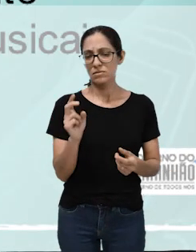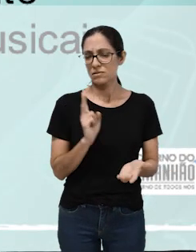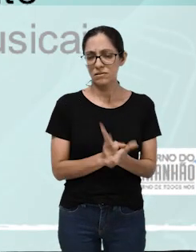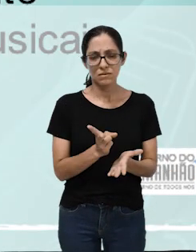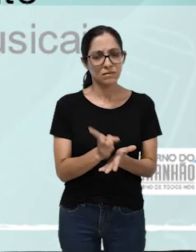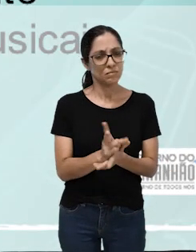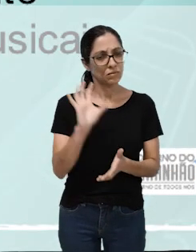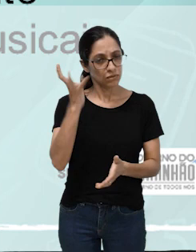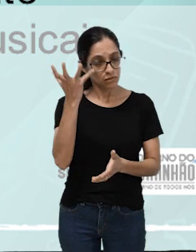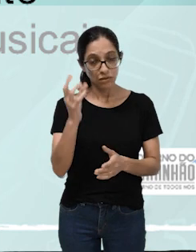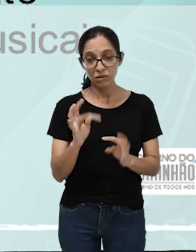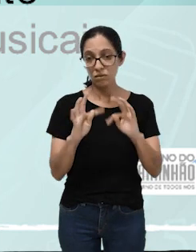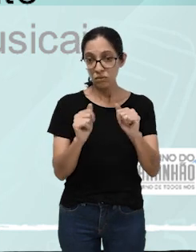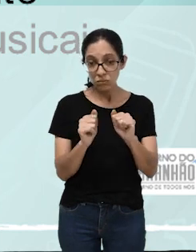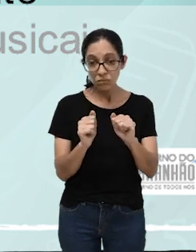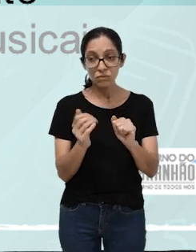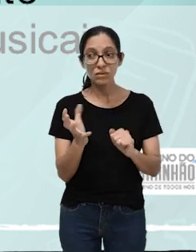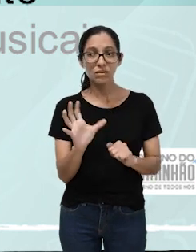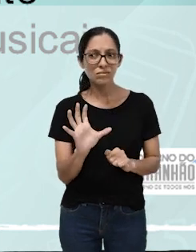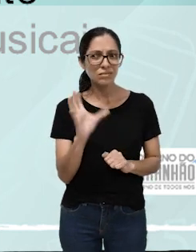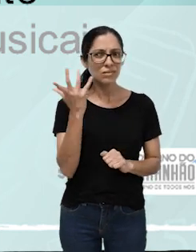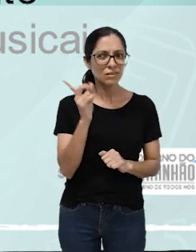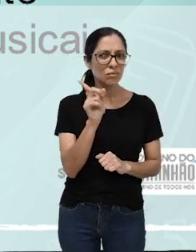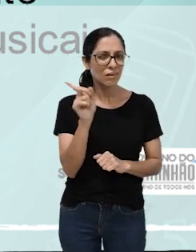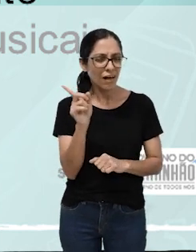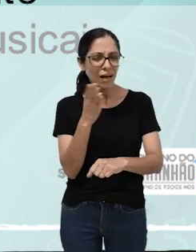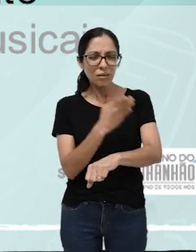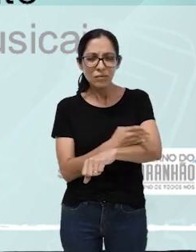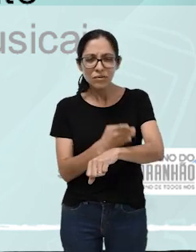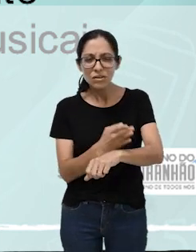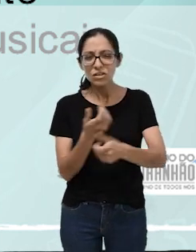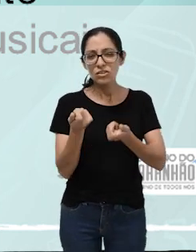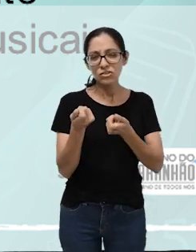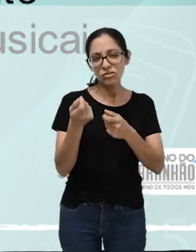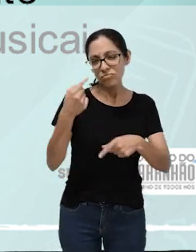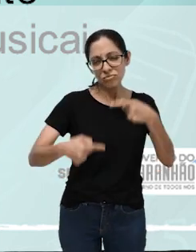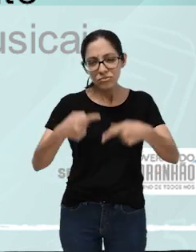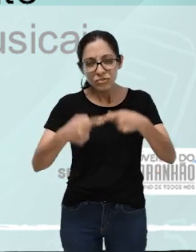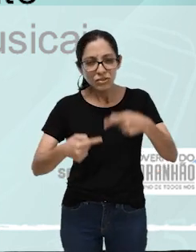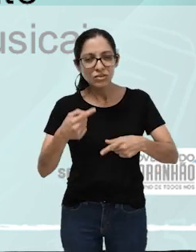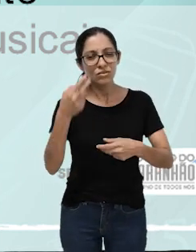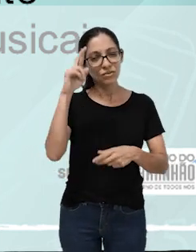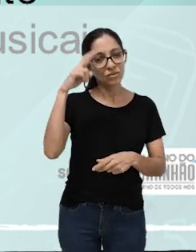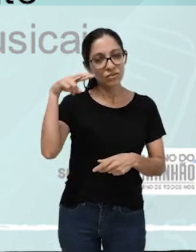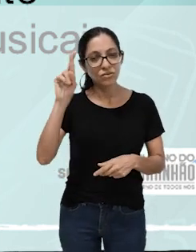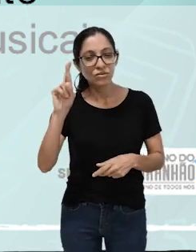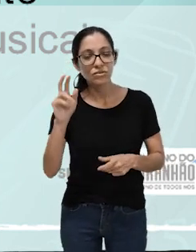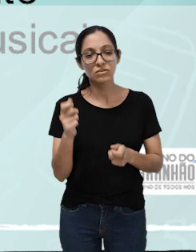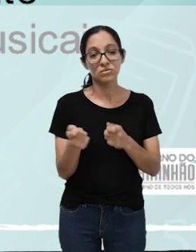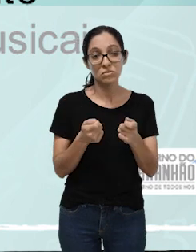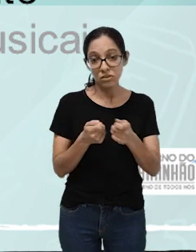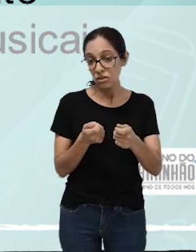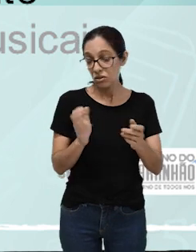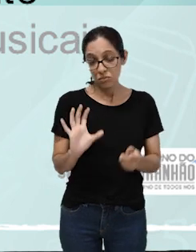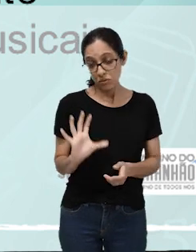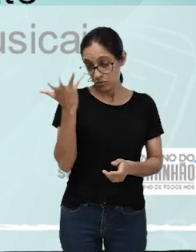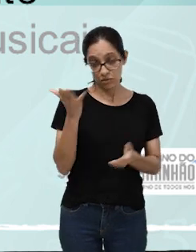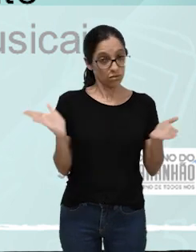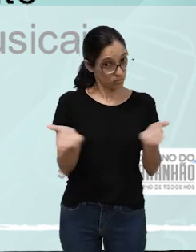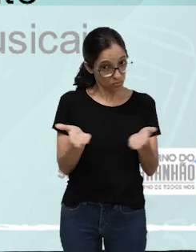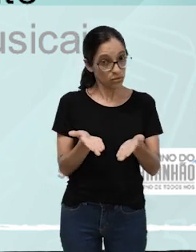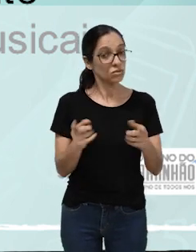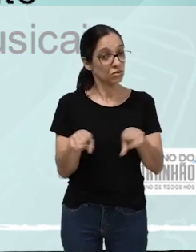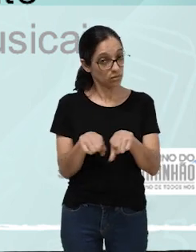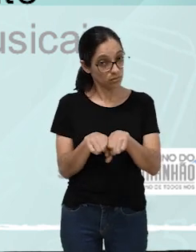tudo que ocorre aquele momento socioeconômico político religioso como é nos dias de hoje vai